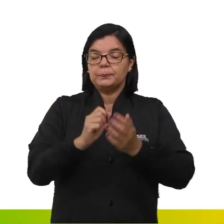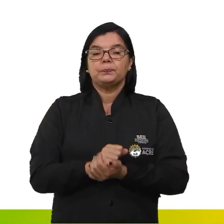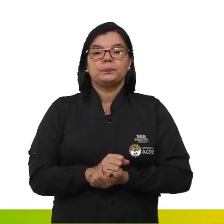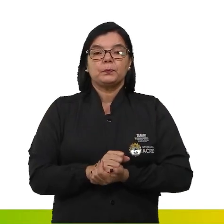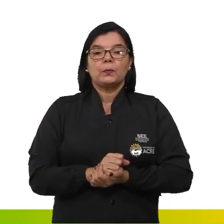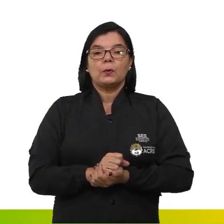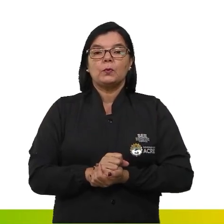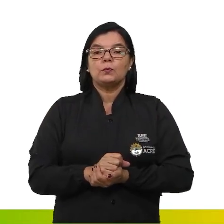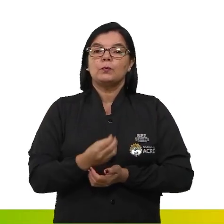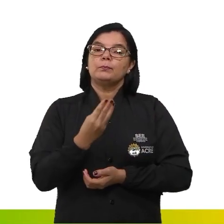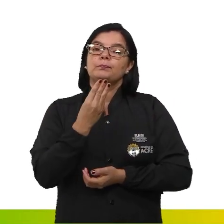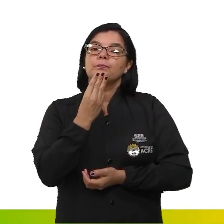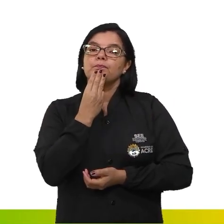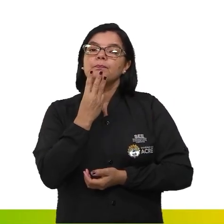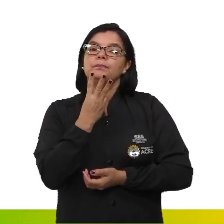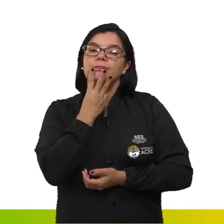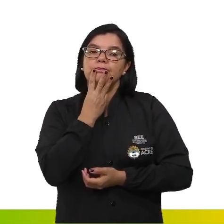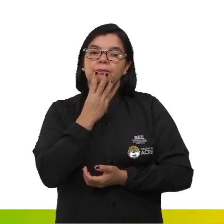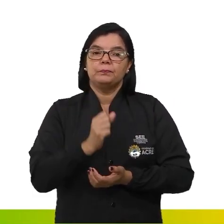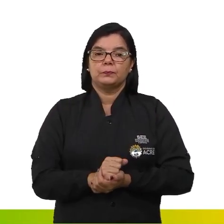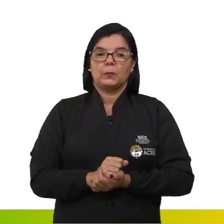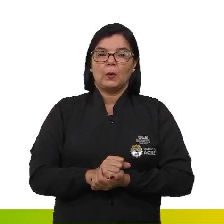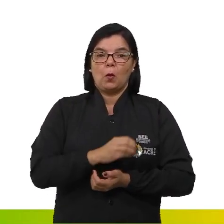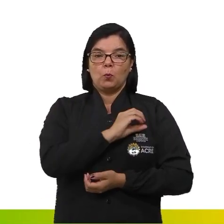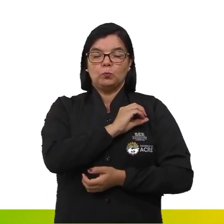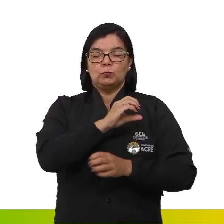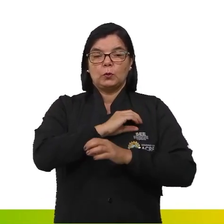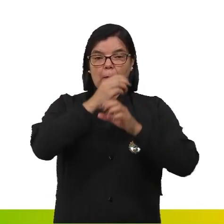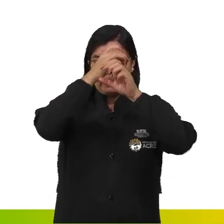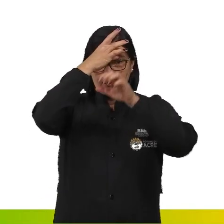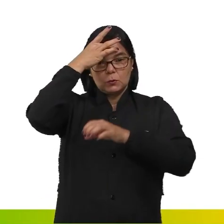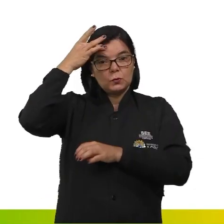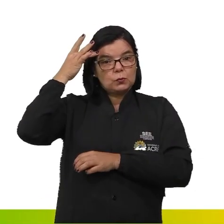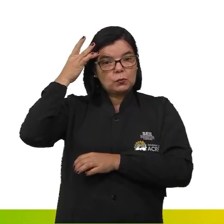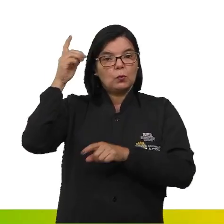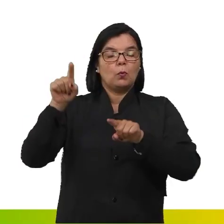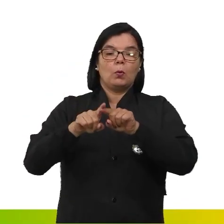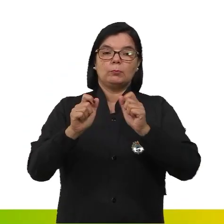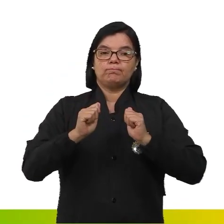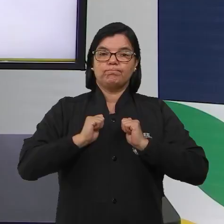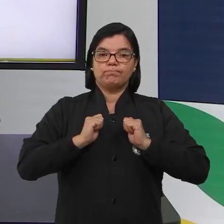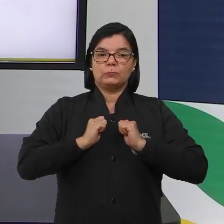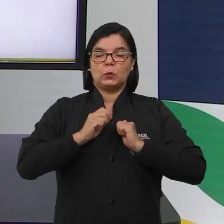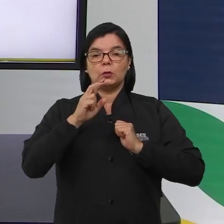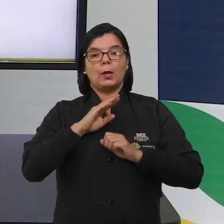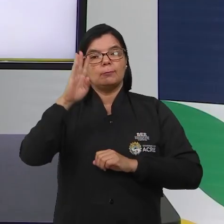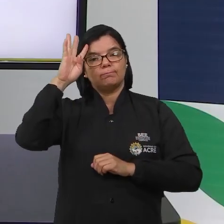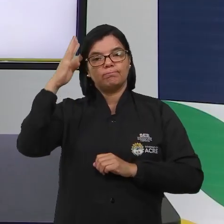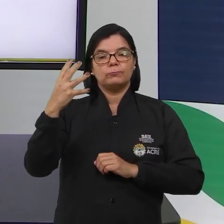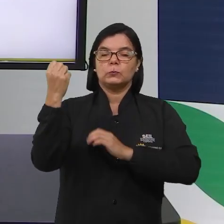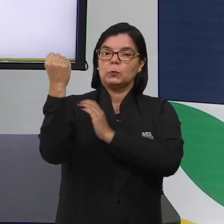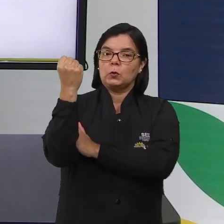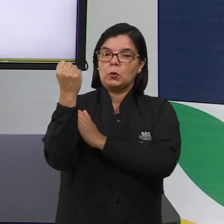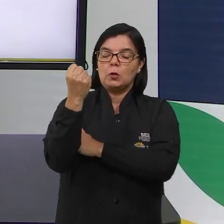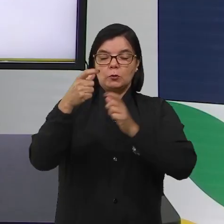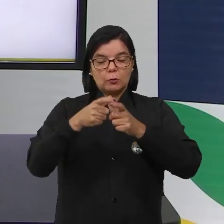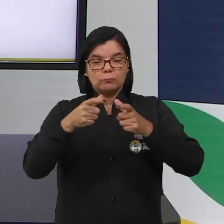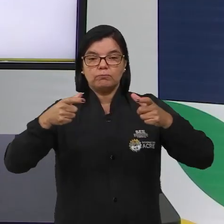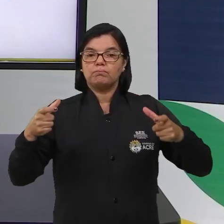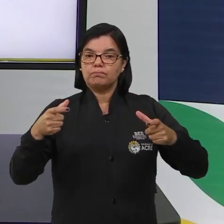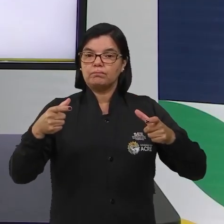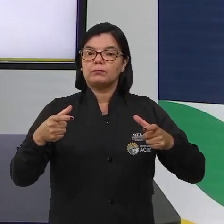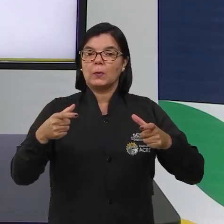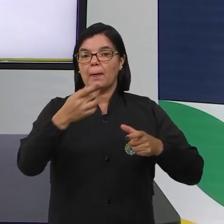que vai dizer que neutro é quem já se decidiu pelo mais forte. Eu costumo até ampliar esse pensamento dele, dizendo